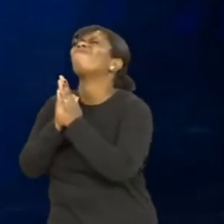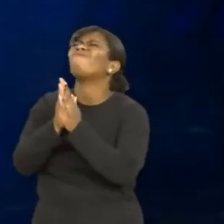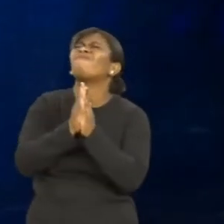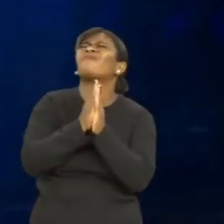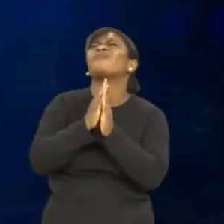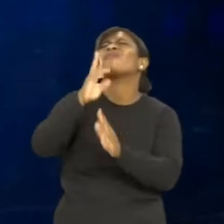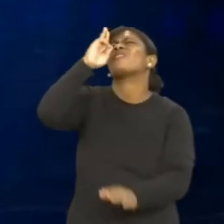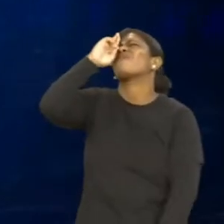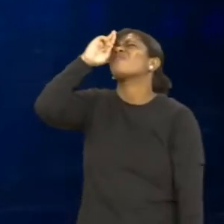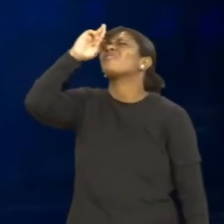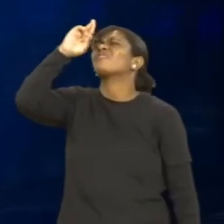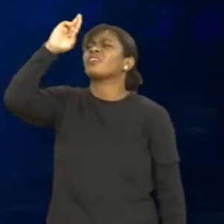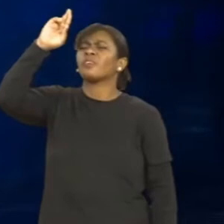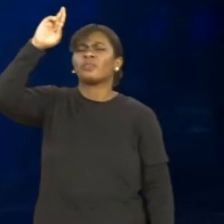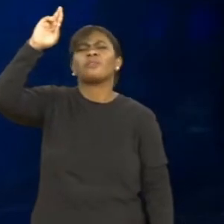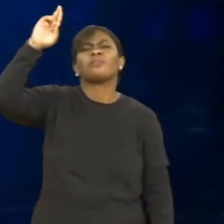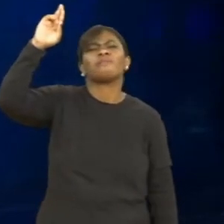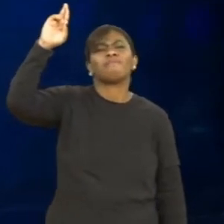Senhor, quebra o meu orgulho.